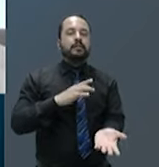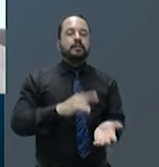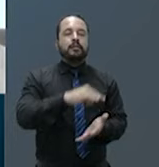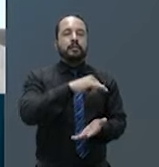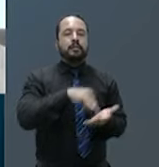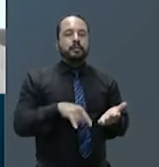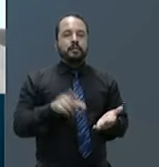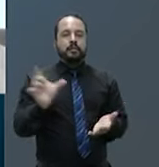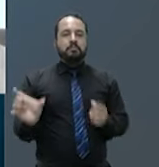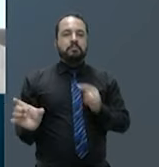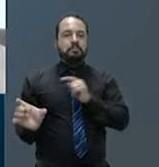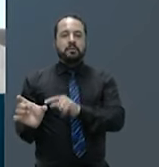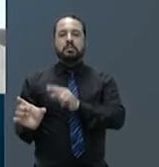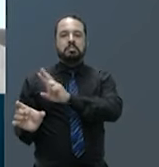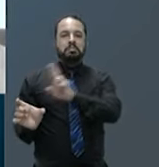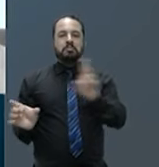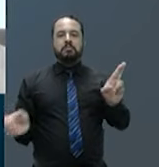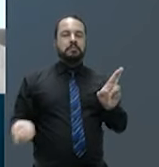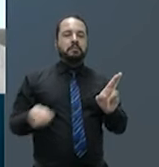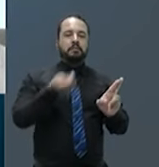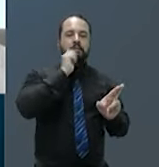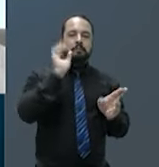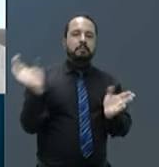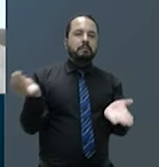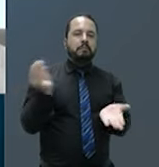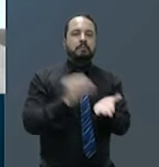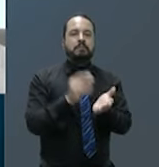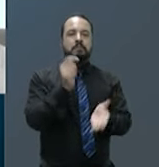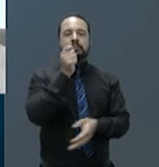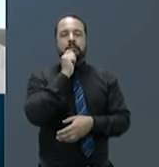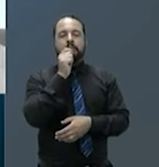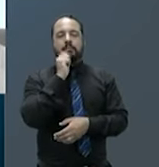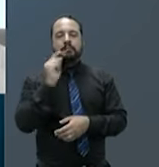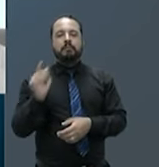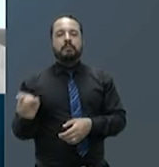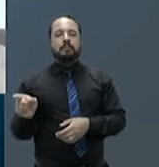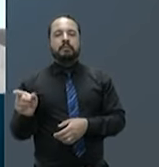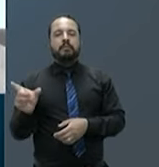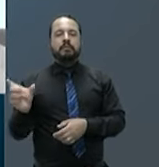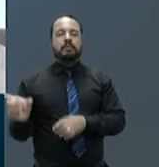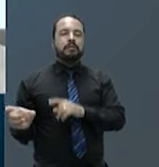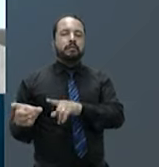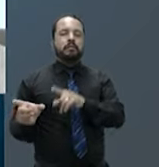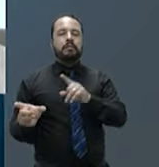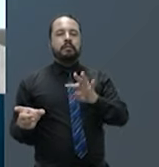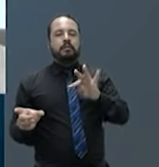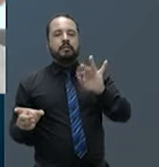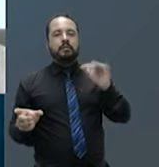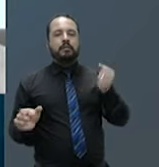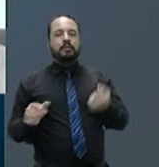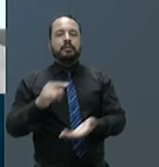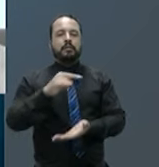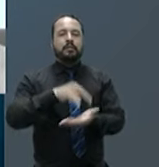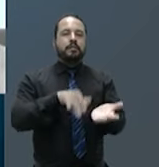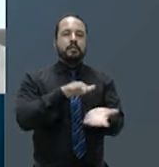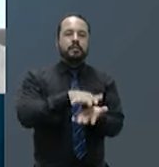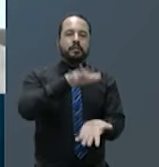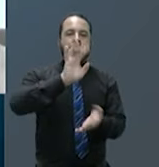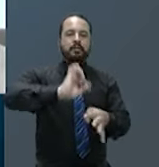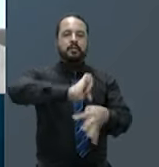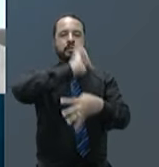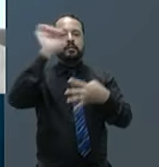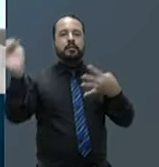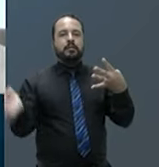não foi citada, deixou-se de citar a Westland nos autos da ação originária